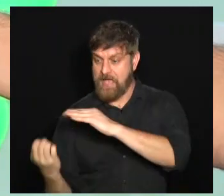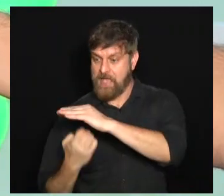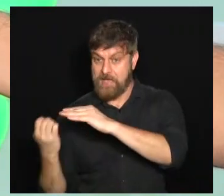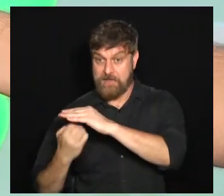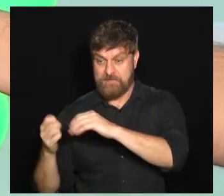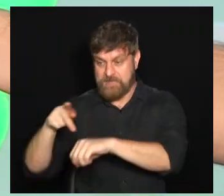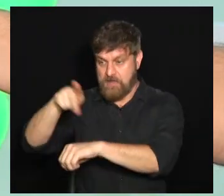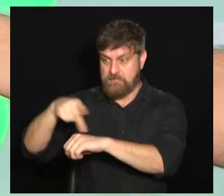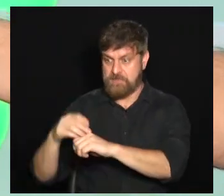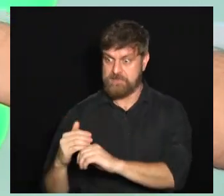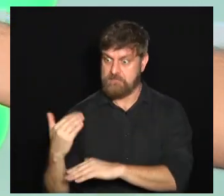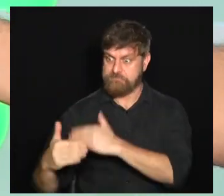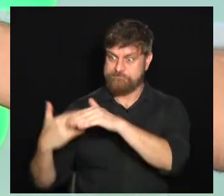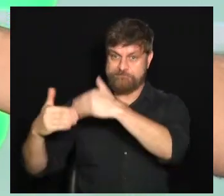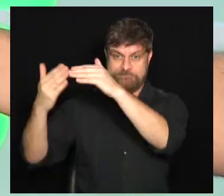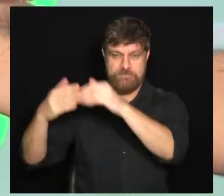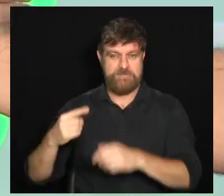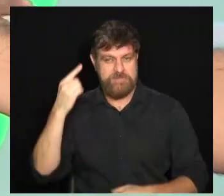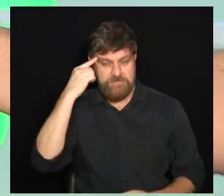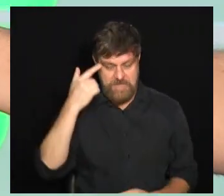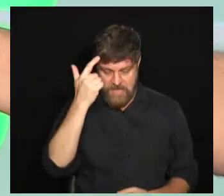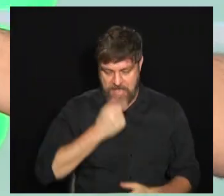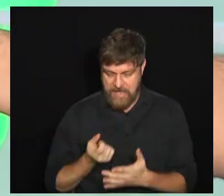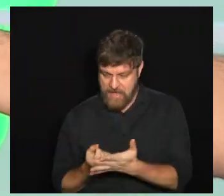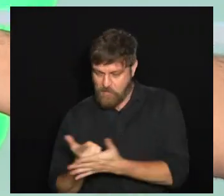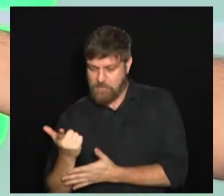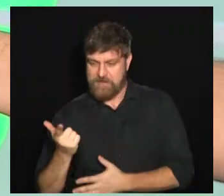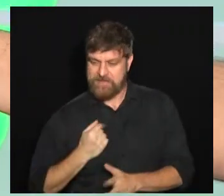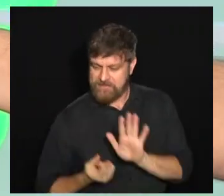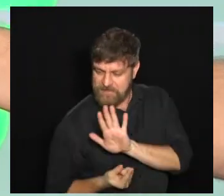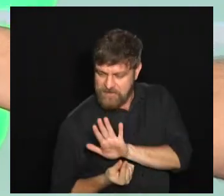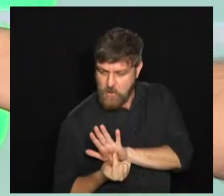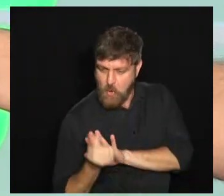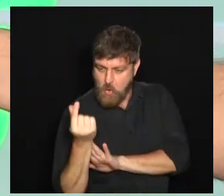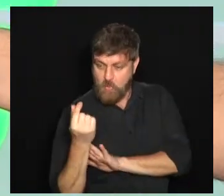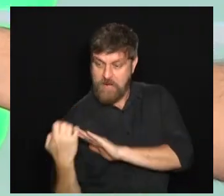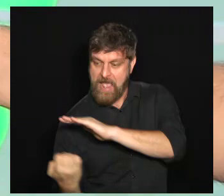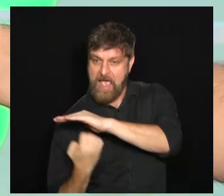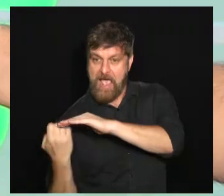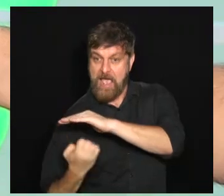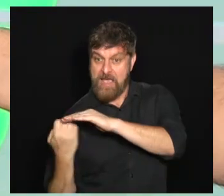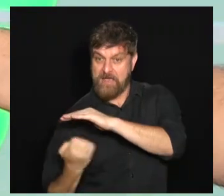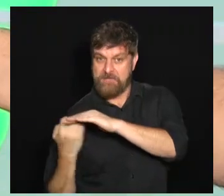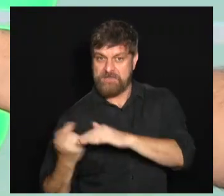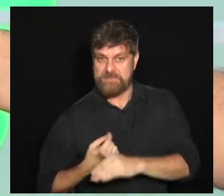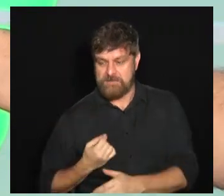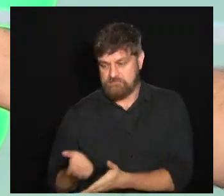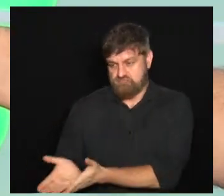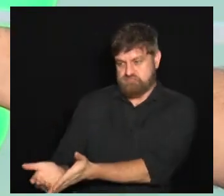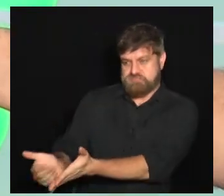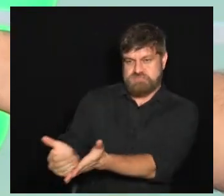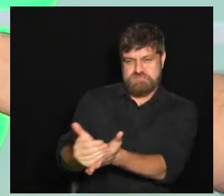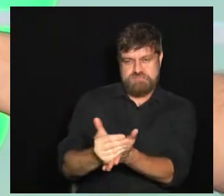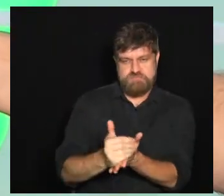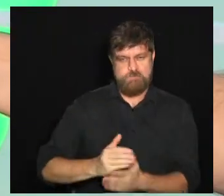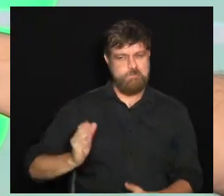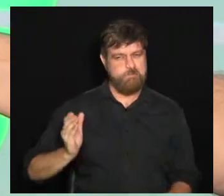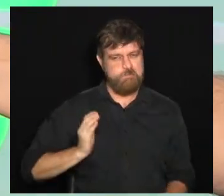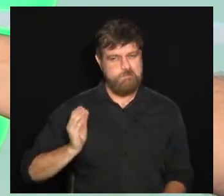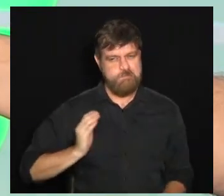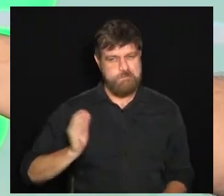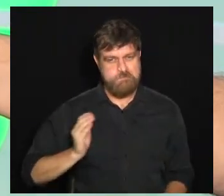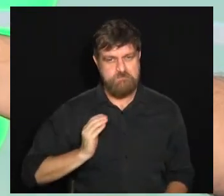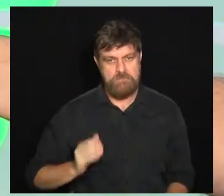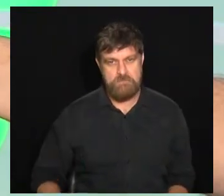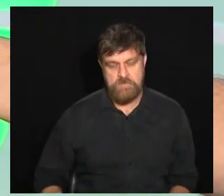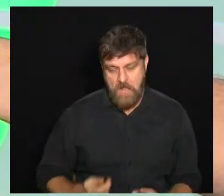você tem perspectiva daquele investimento que você fez naquela ação, e aquela empresa ela tem uma tendência de ter uma receita futura, então a